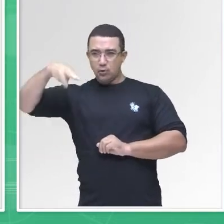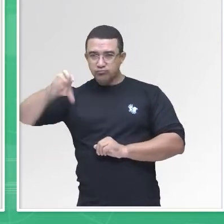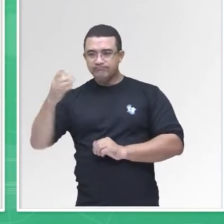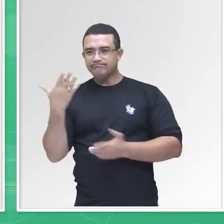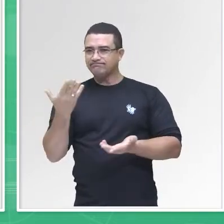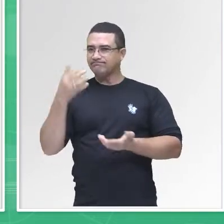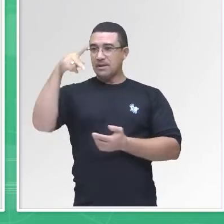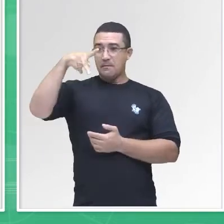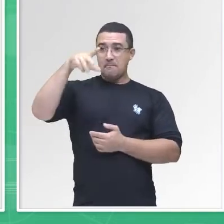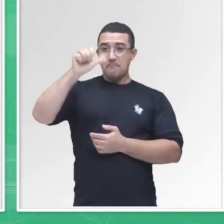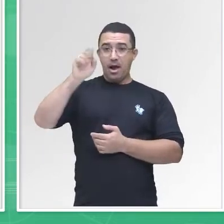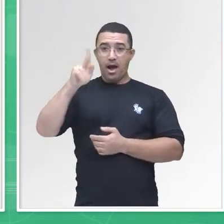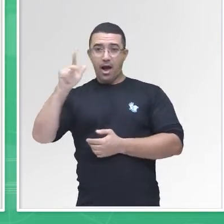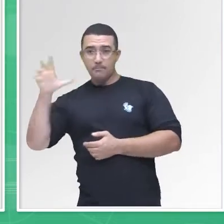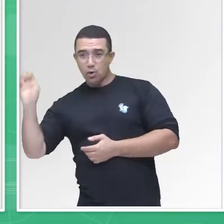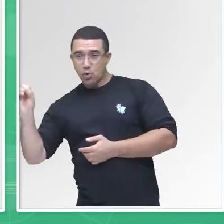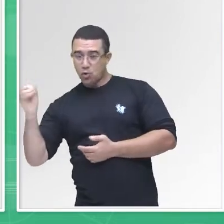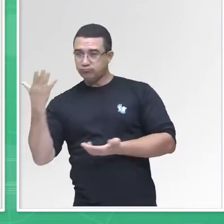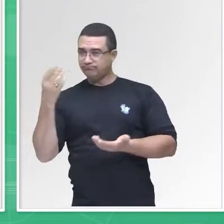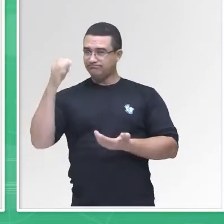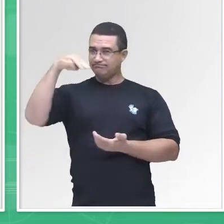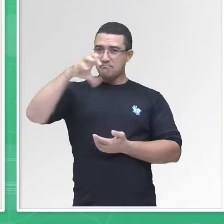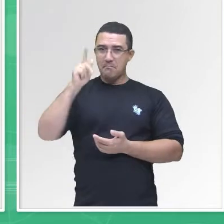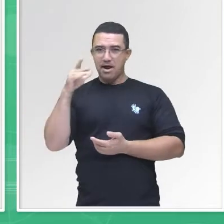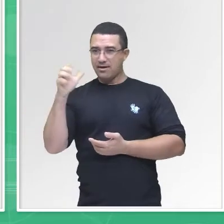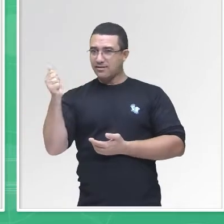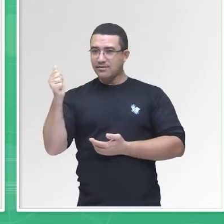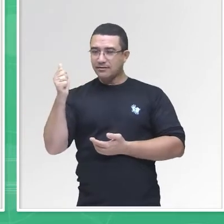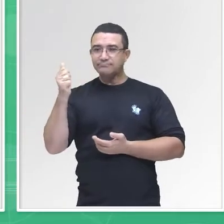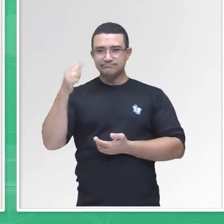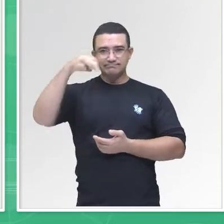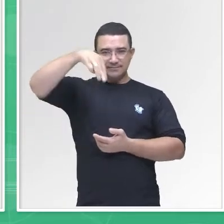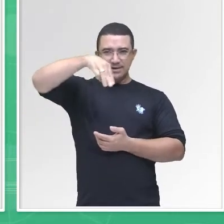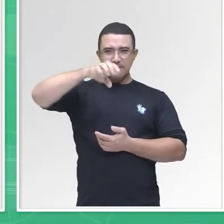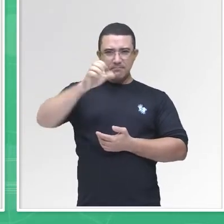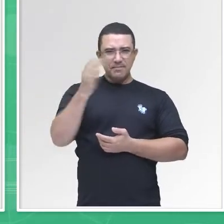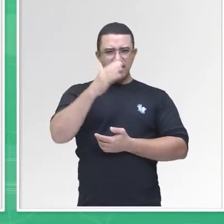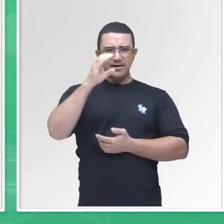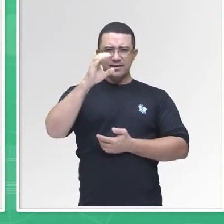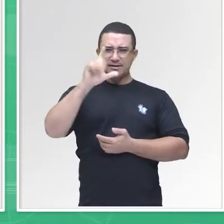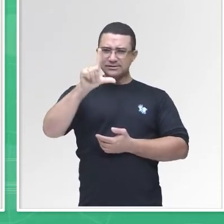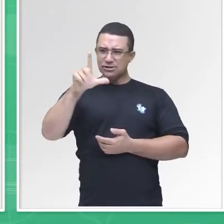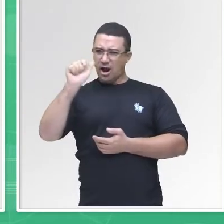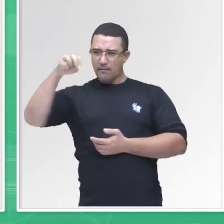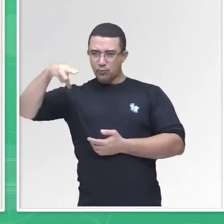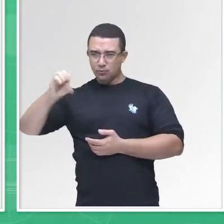me llamo Juan, me llamo Maria, e aí por diante. Bom,